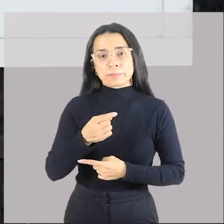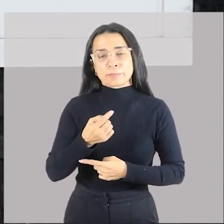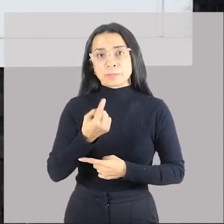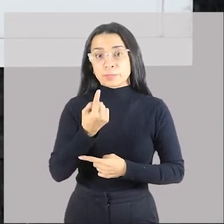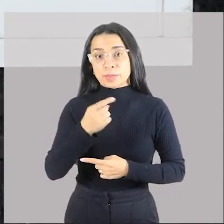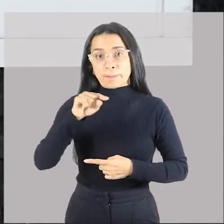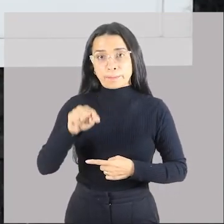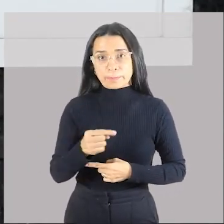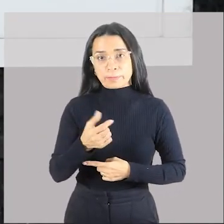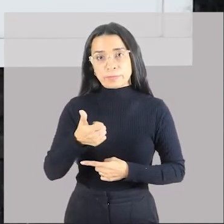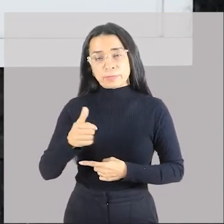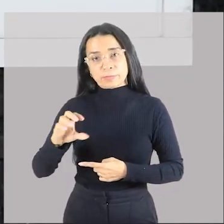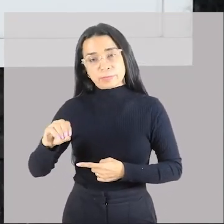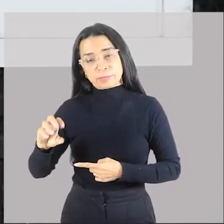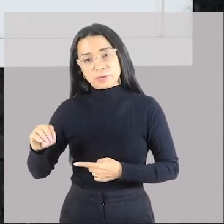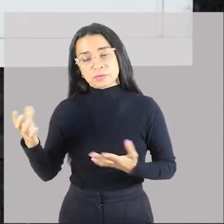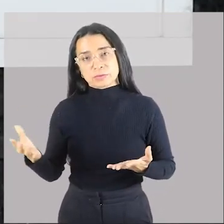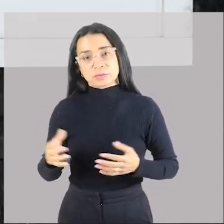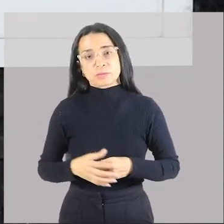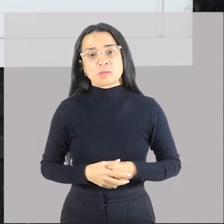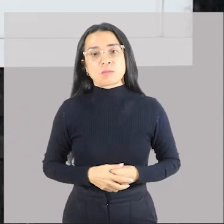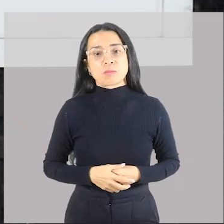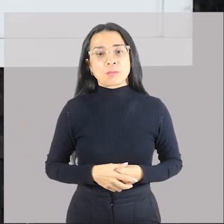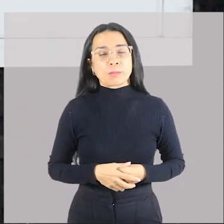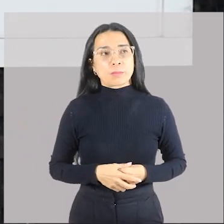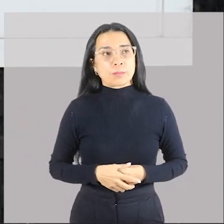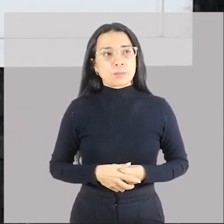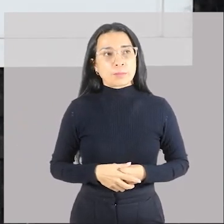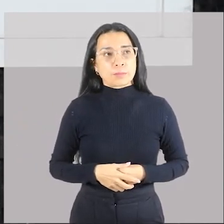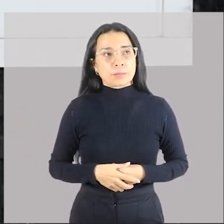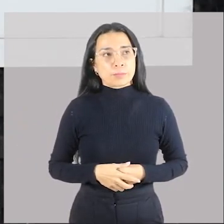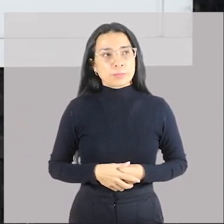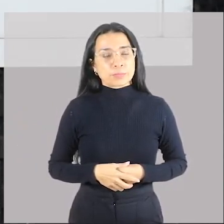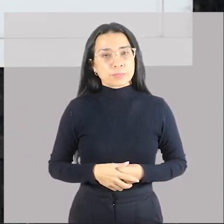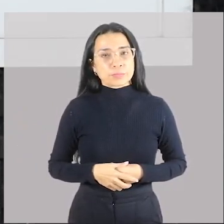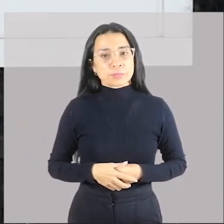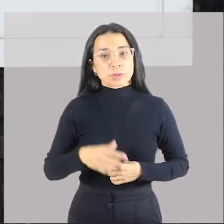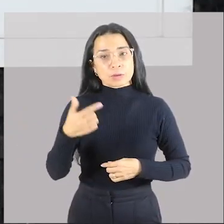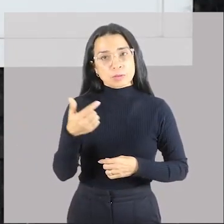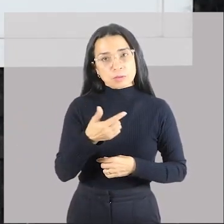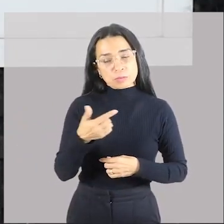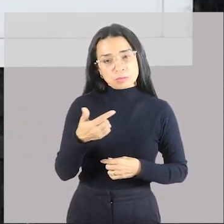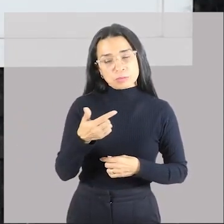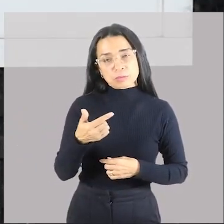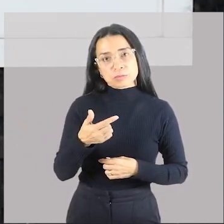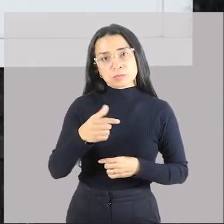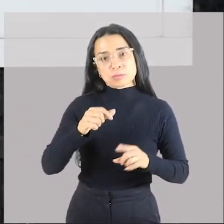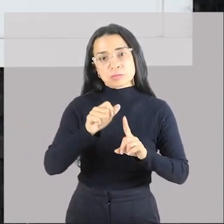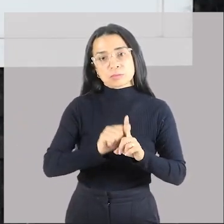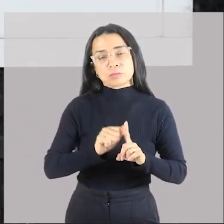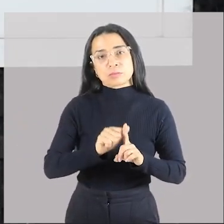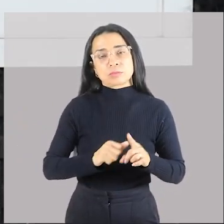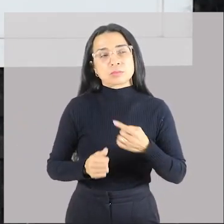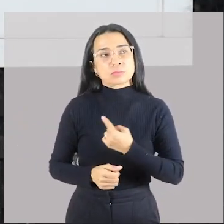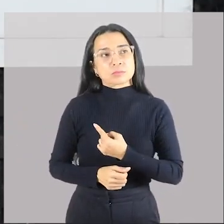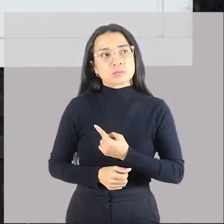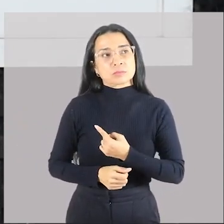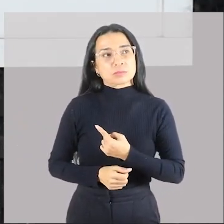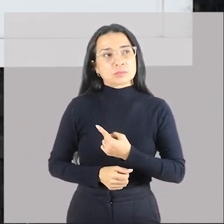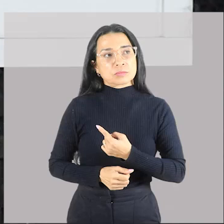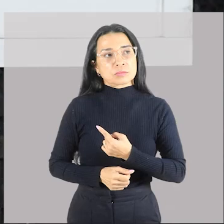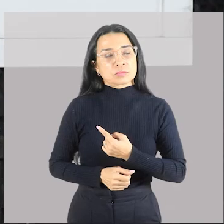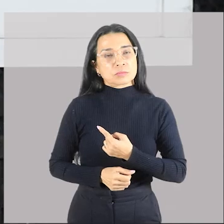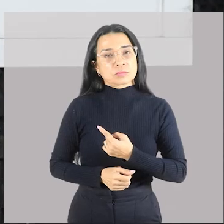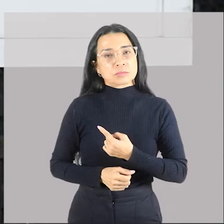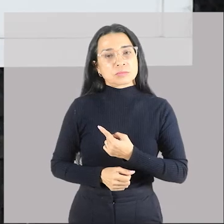Beleza. Vamos para o segundo mês. Tá? Então, fizemos aqui no primeiro mês, aí pulou mais um